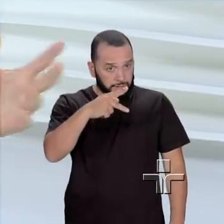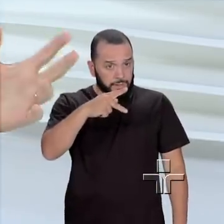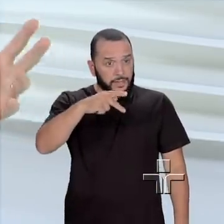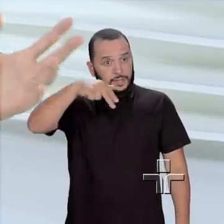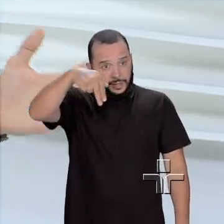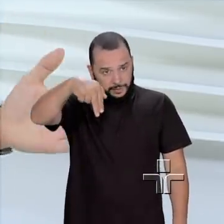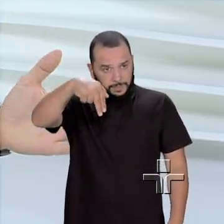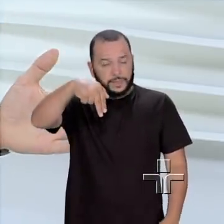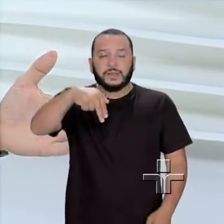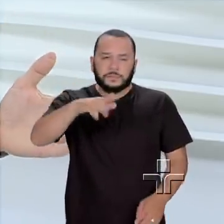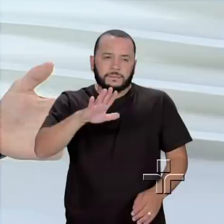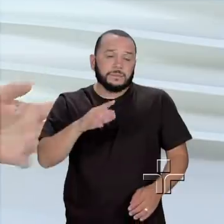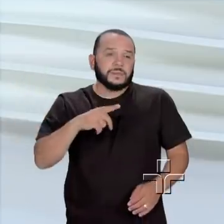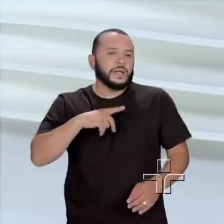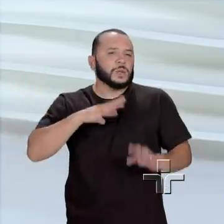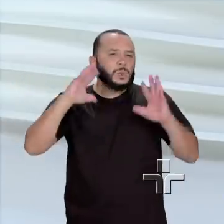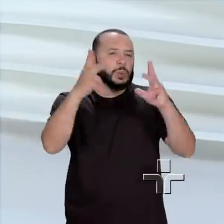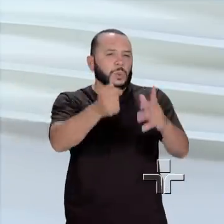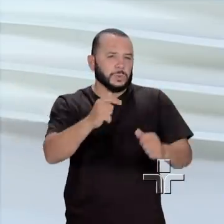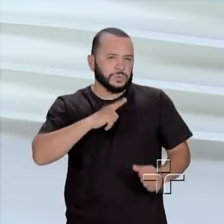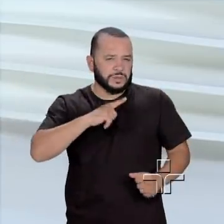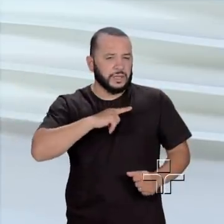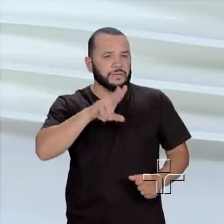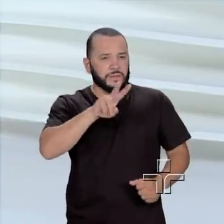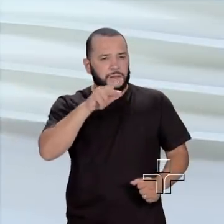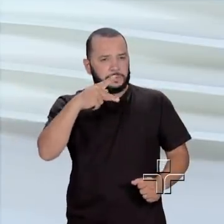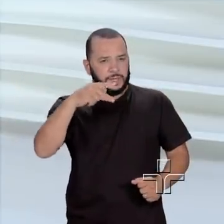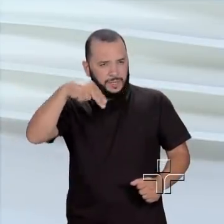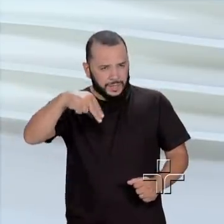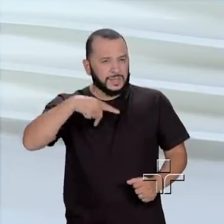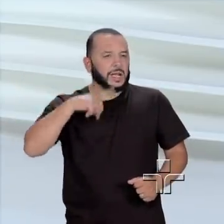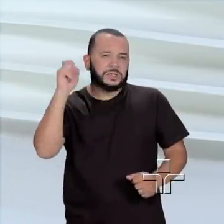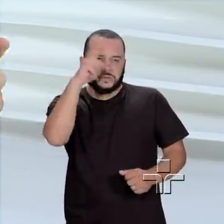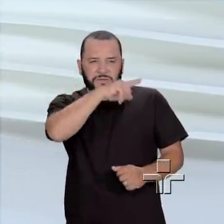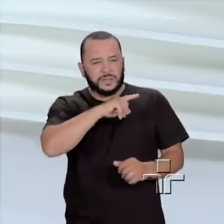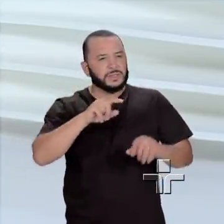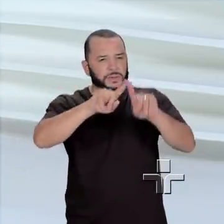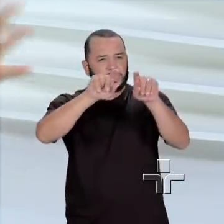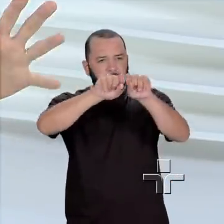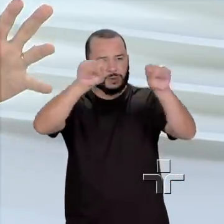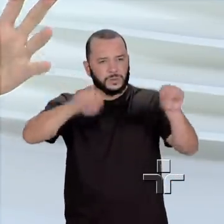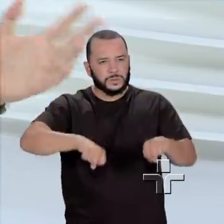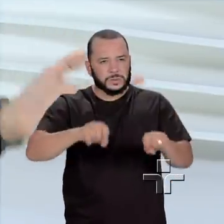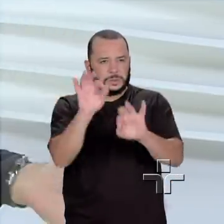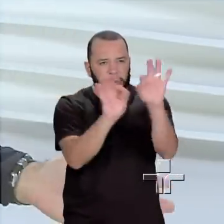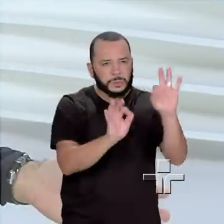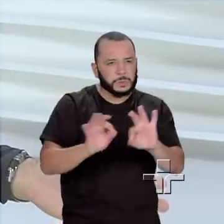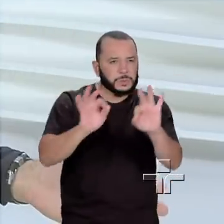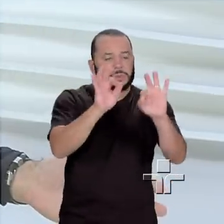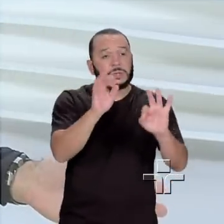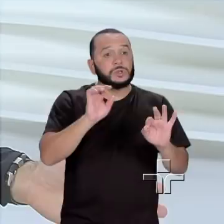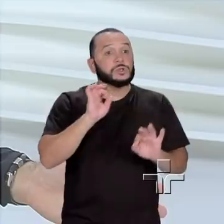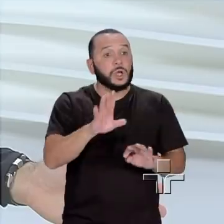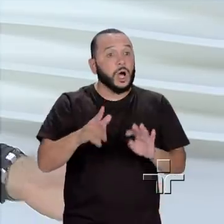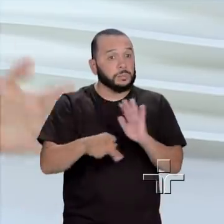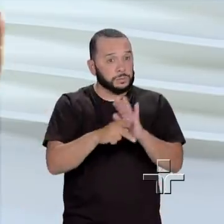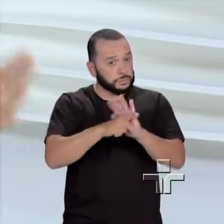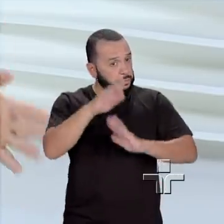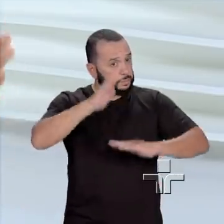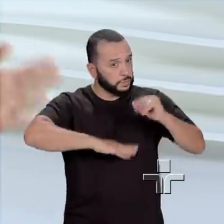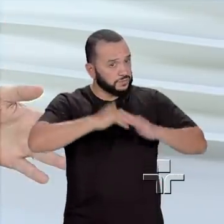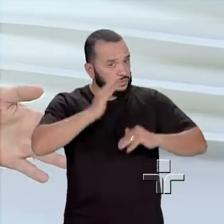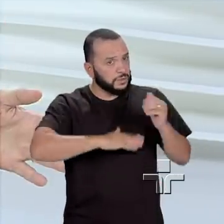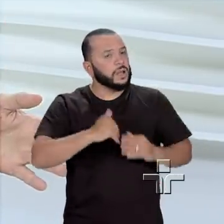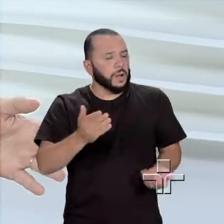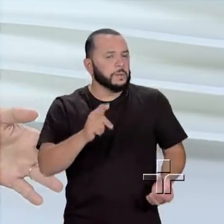não está normalmente ao alcance de todo mundo, porque é difícil configurar, é isso, aquilo, outro, e só especialistas fazem. Mas